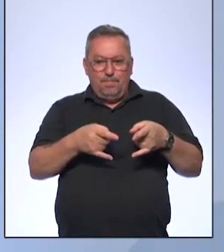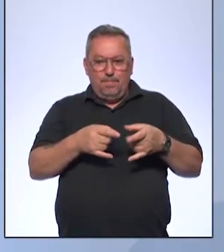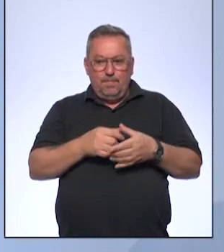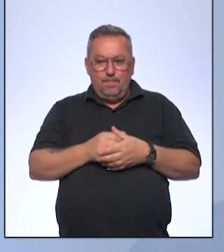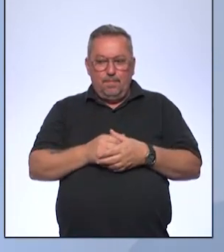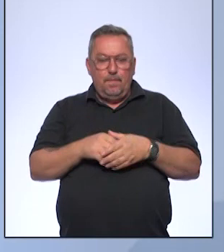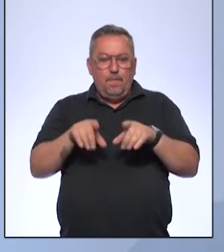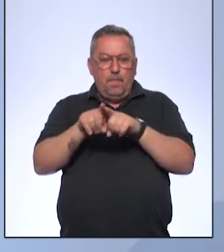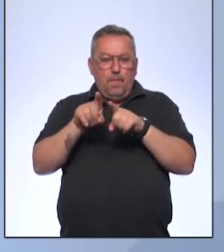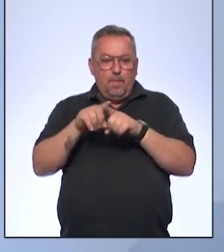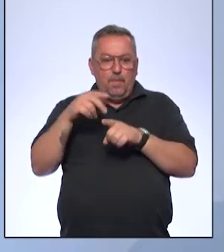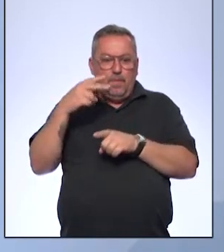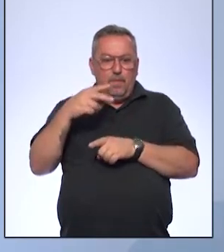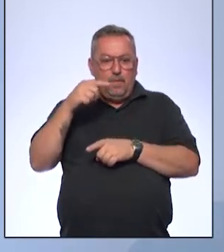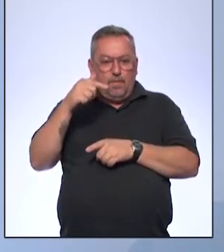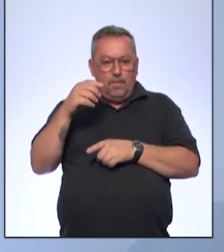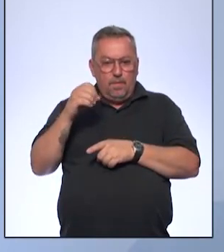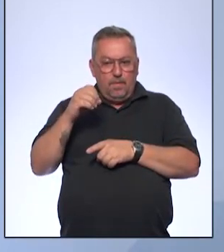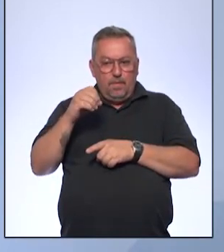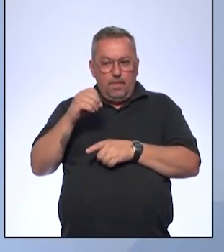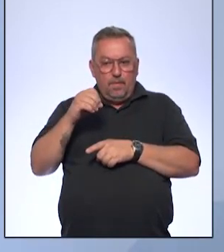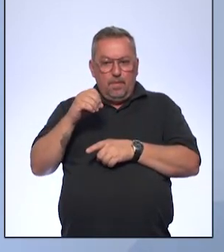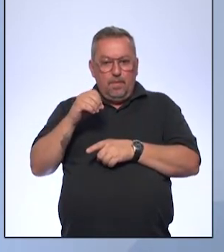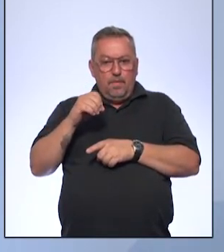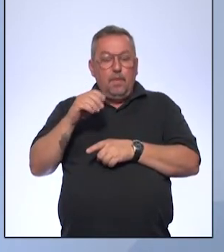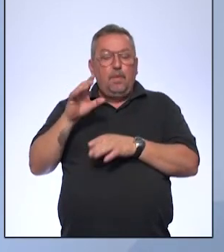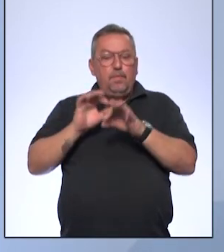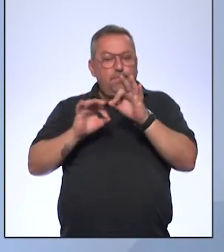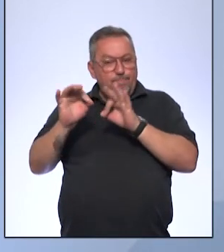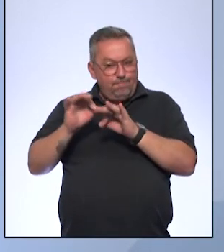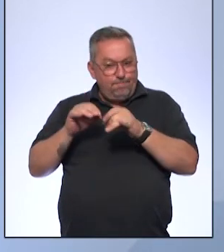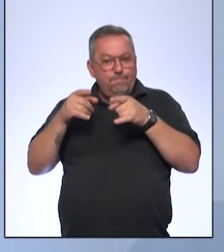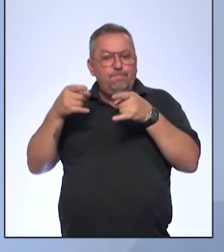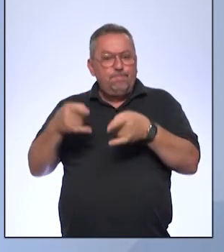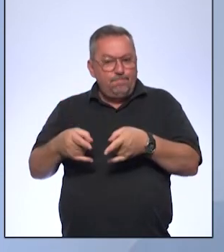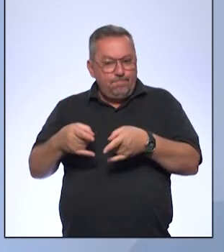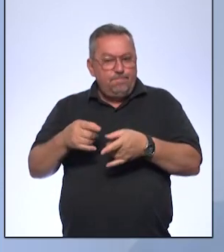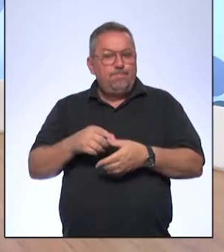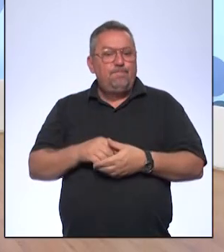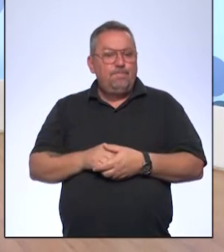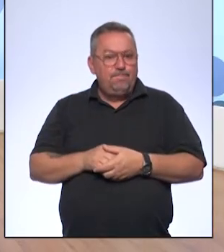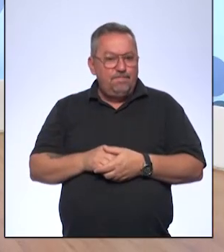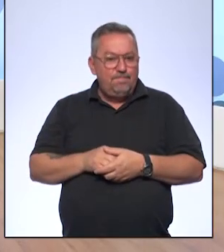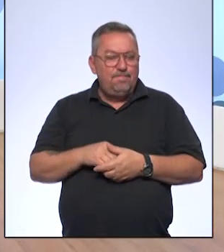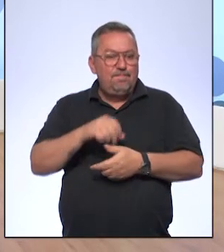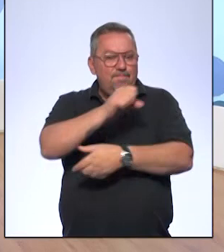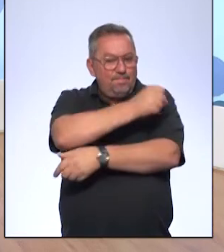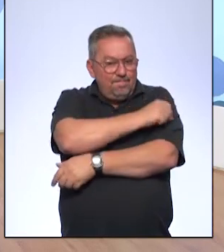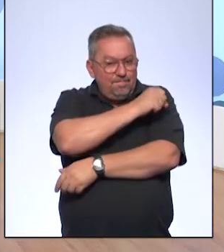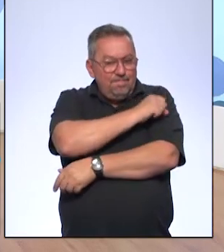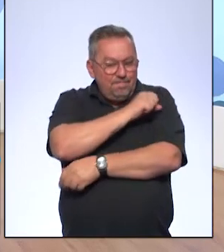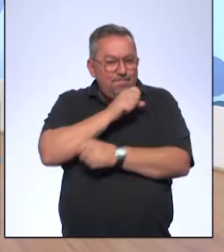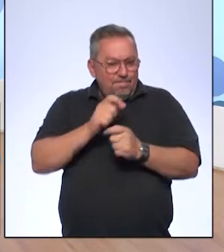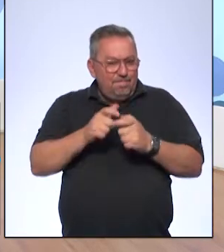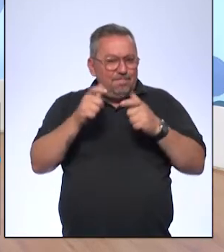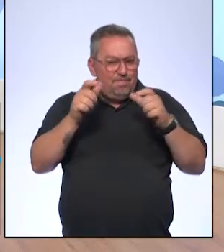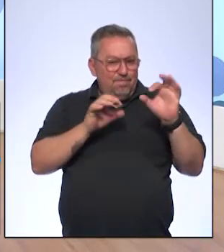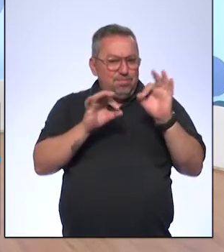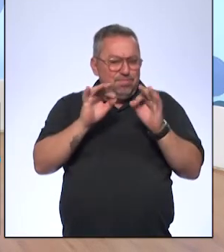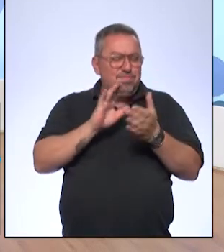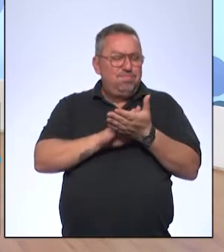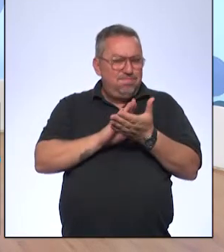Para os que não arrumam o quarto. E 270 graus para os que arrumam um quarto. Oitavo ano está de parabéns, a maioria arruma o